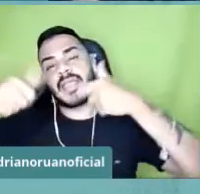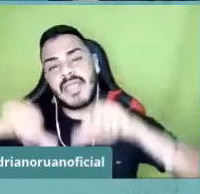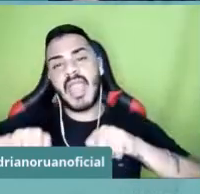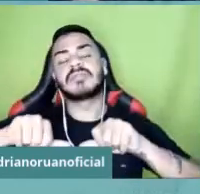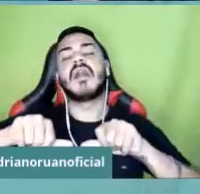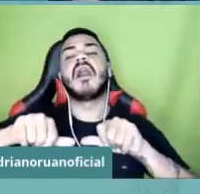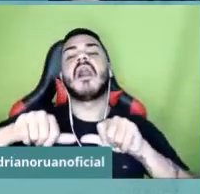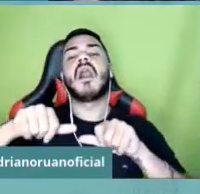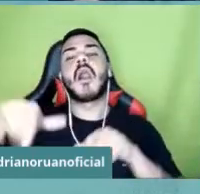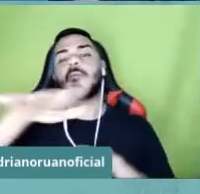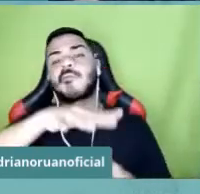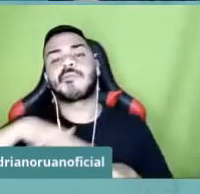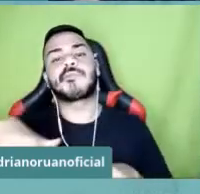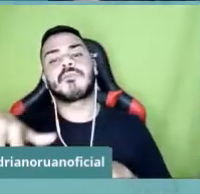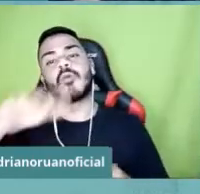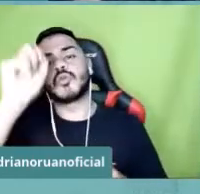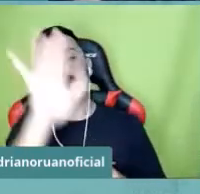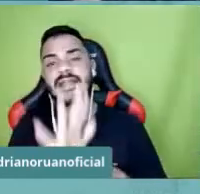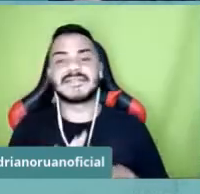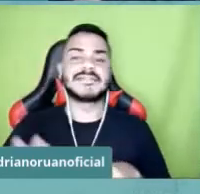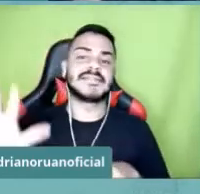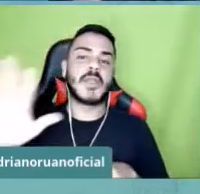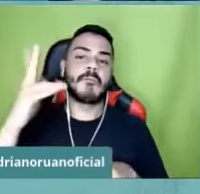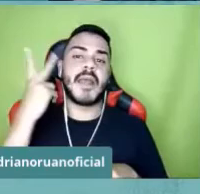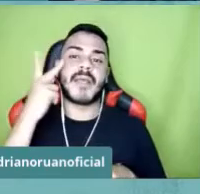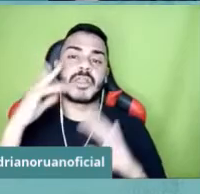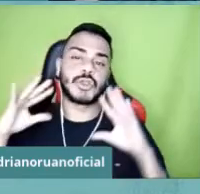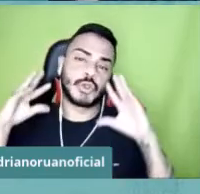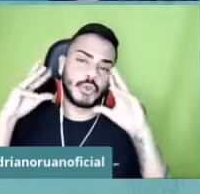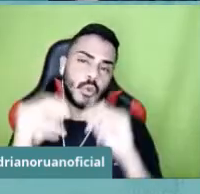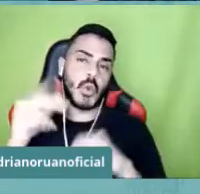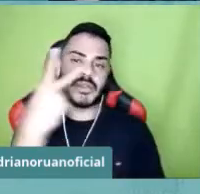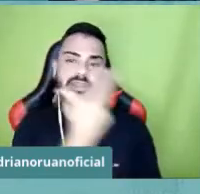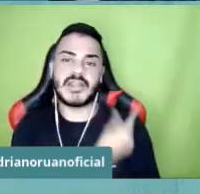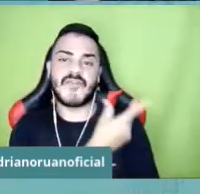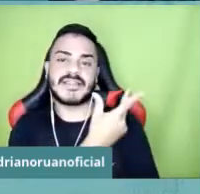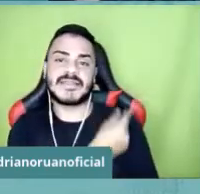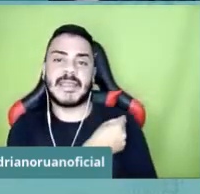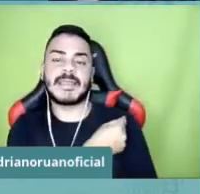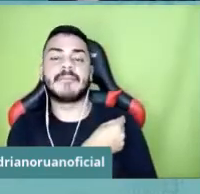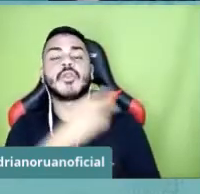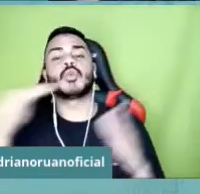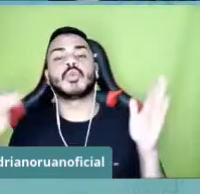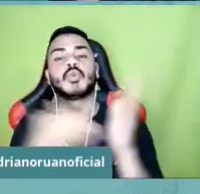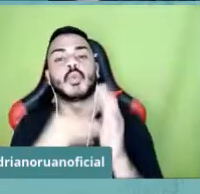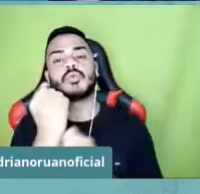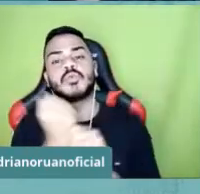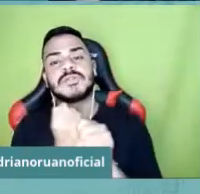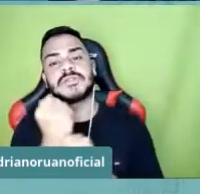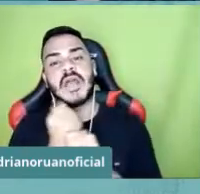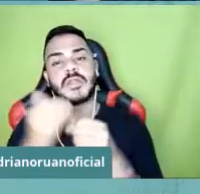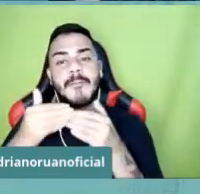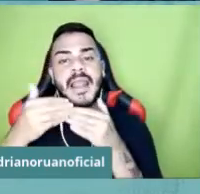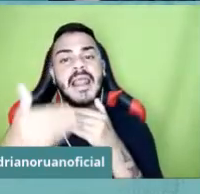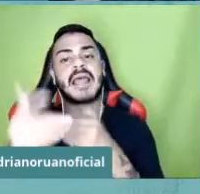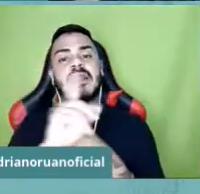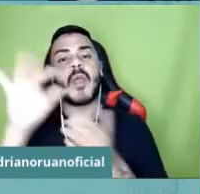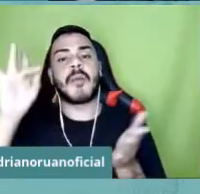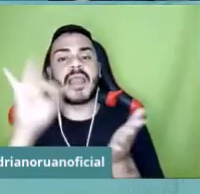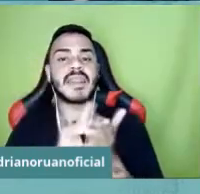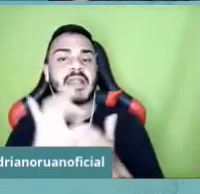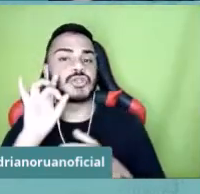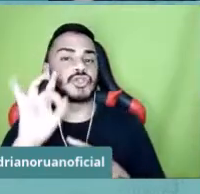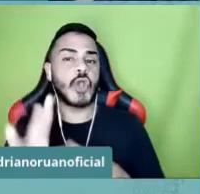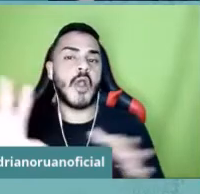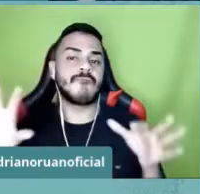vacinal em queda no Brasil, para praticamente todas as vacinas nos últimos anos, não é uma realidade só vinculada